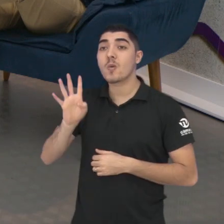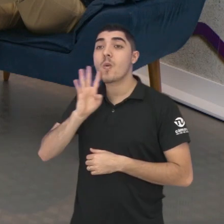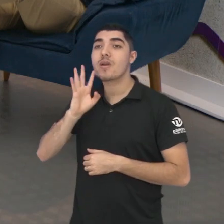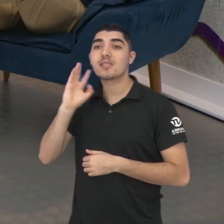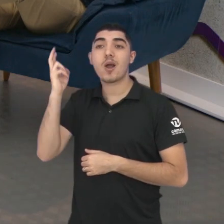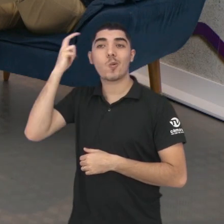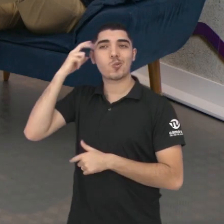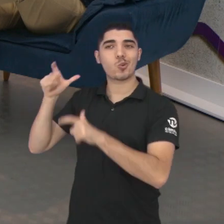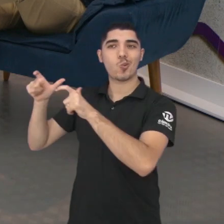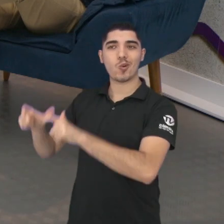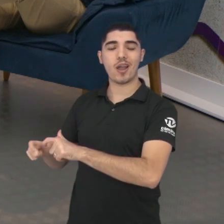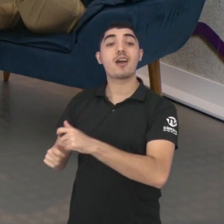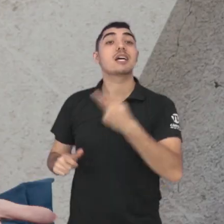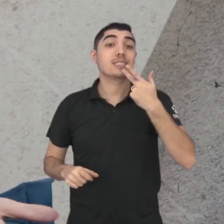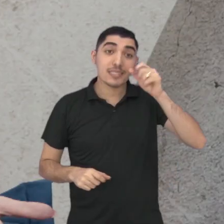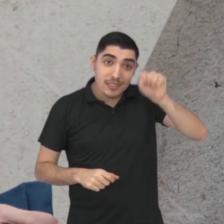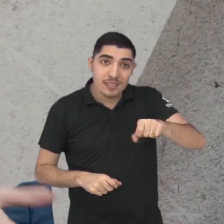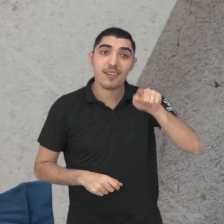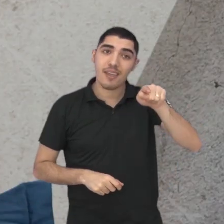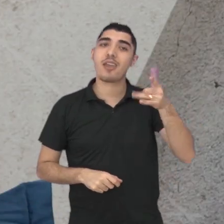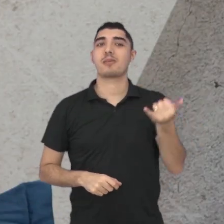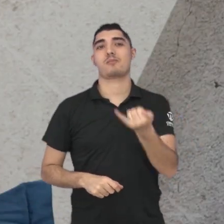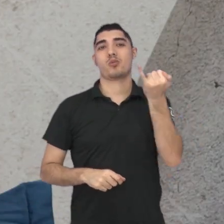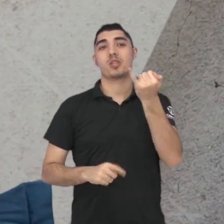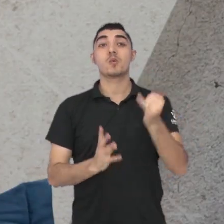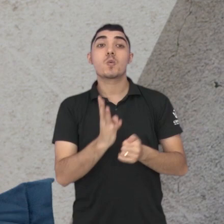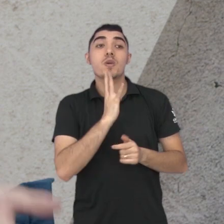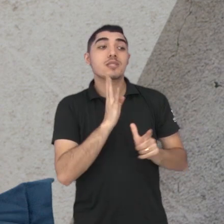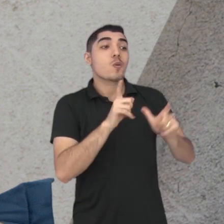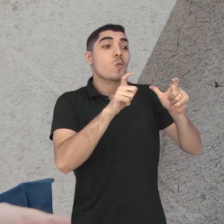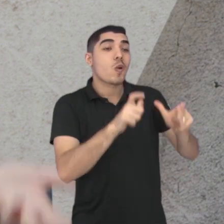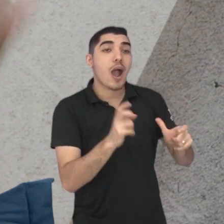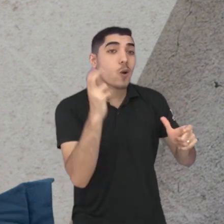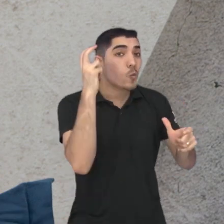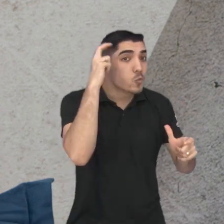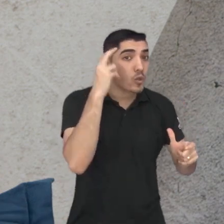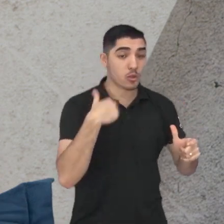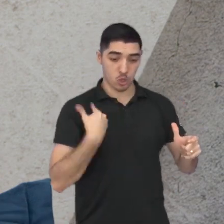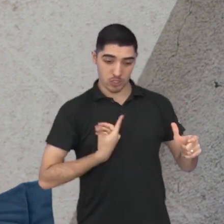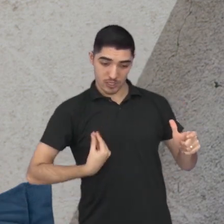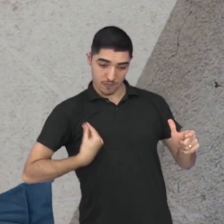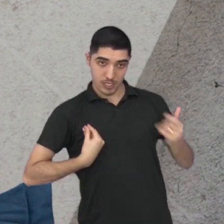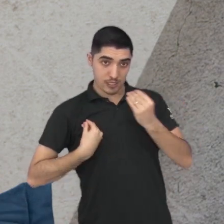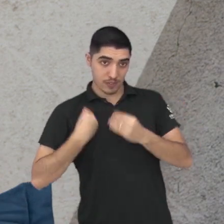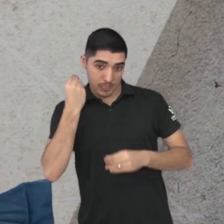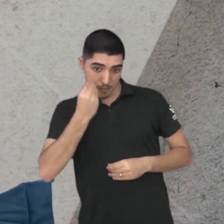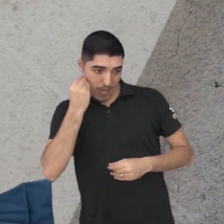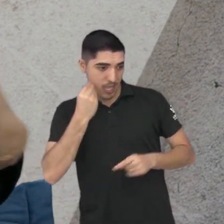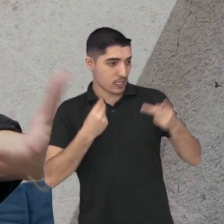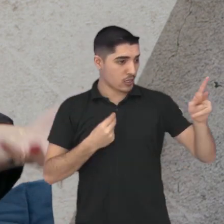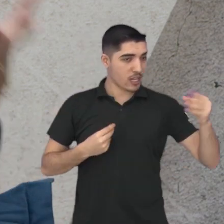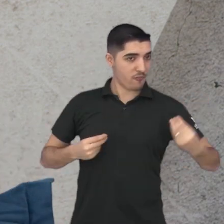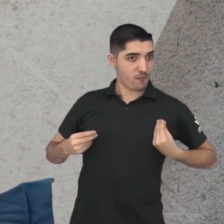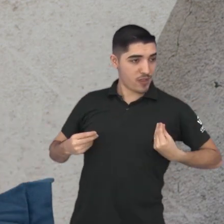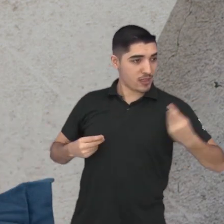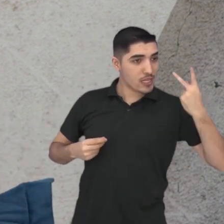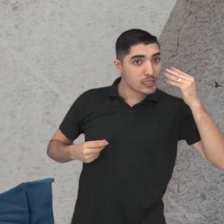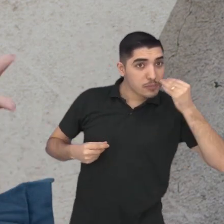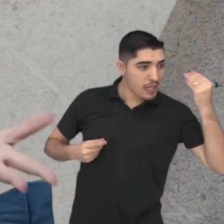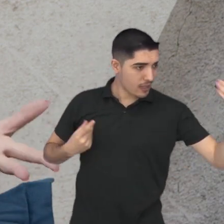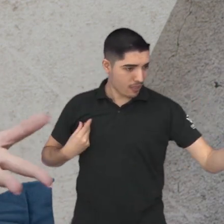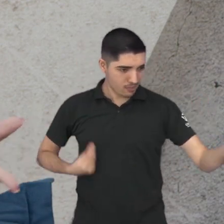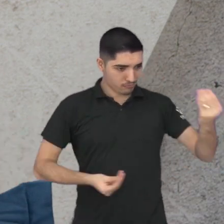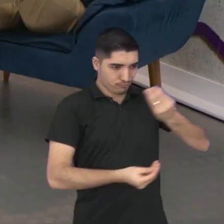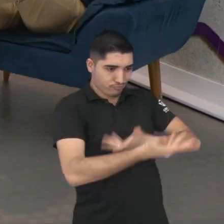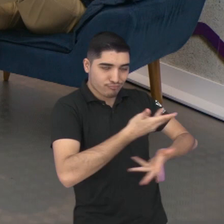da região. Isso, né? que é esse que é o valor da troca, né? Que é quando a gente passa um pouquinho daquilo como a gente vive, recebe como ele vive, então a gente faz essa troca. É